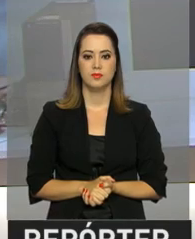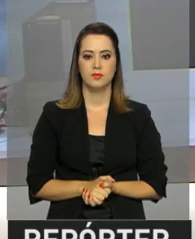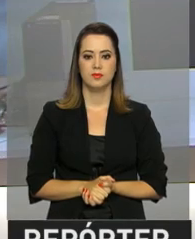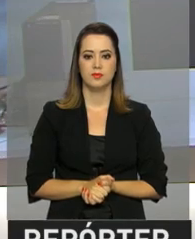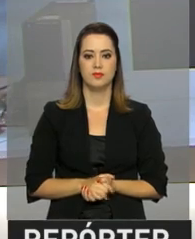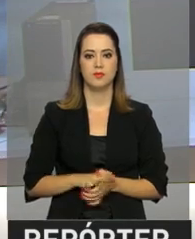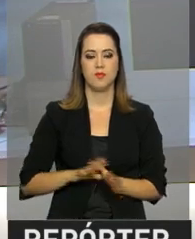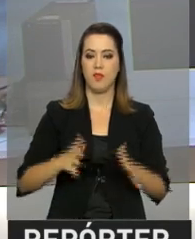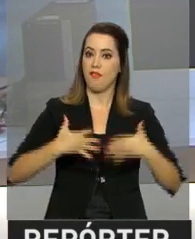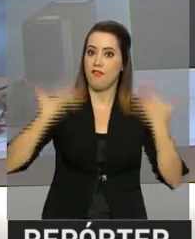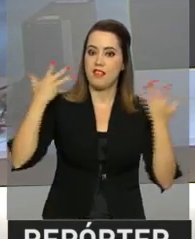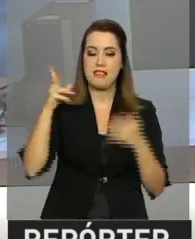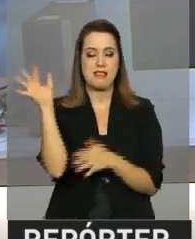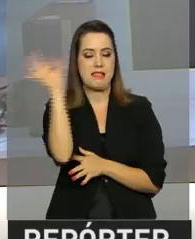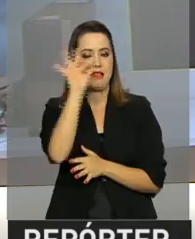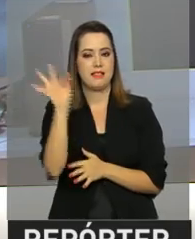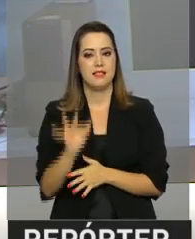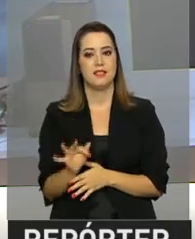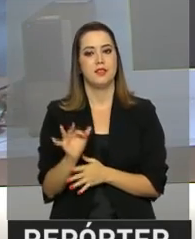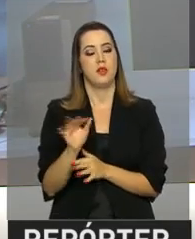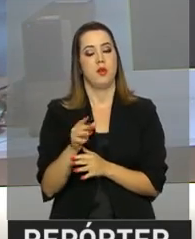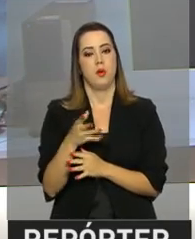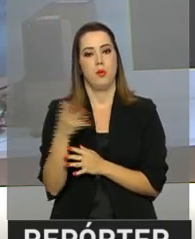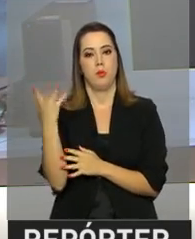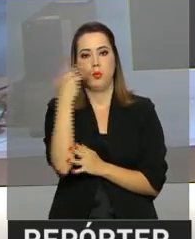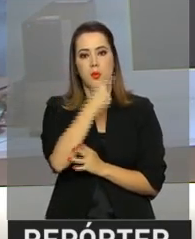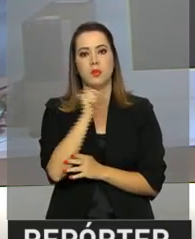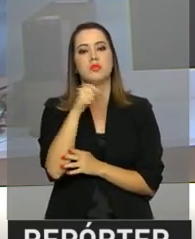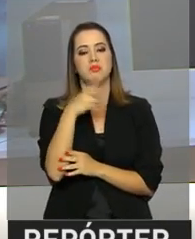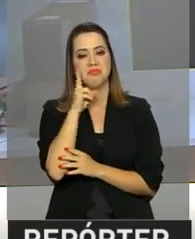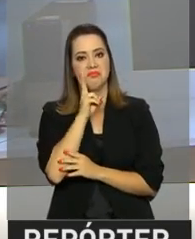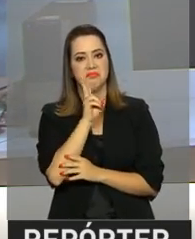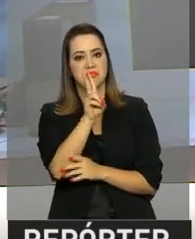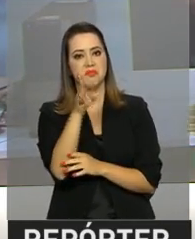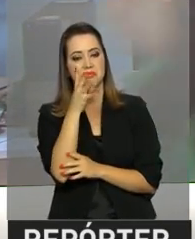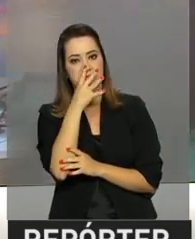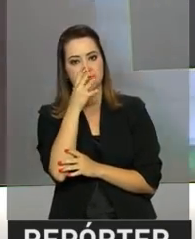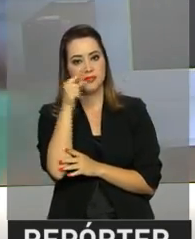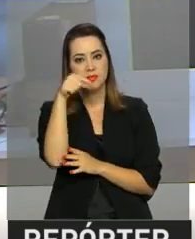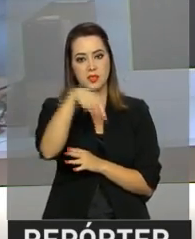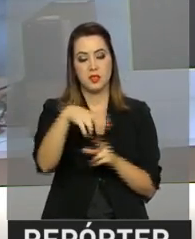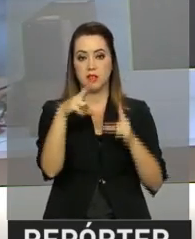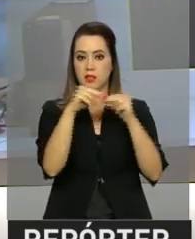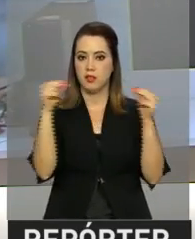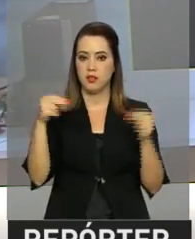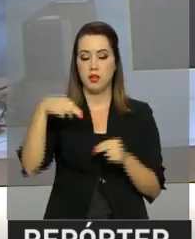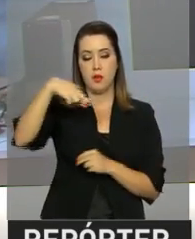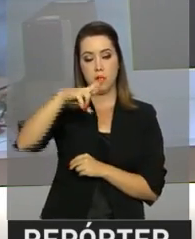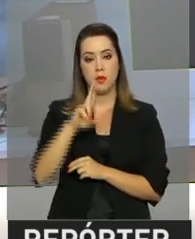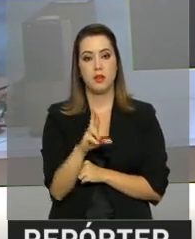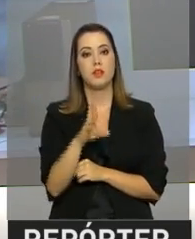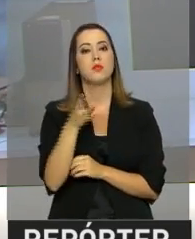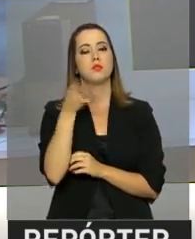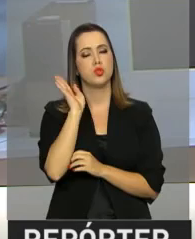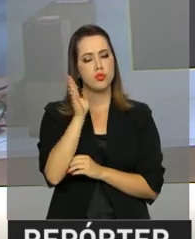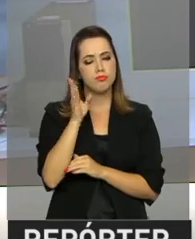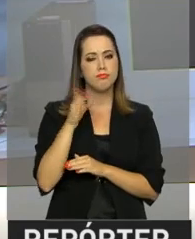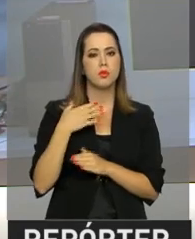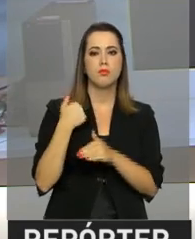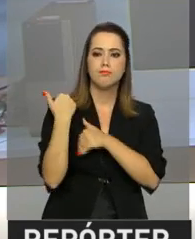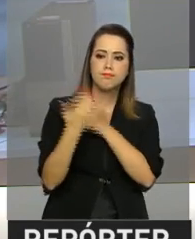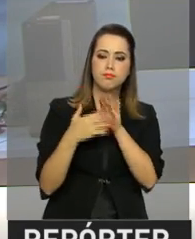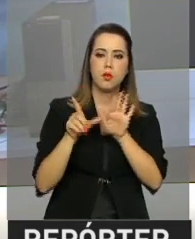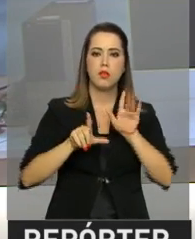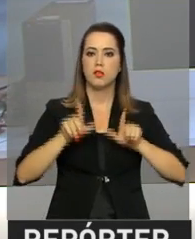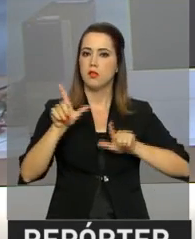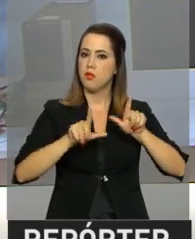E a festa é muito bonita mesmo, vale a pena acompanhar aqui em Brasília, na cidade onde você estiver. Lembrando que a NBR, como já é tradição,